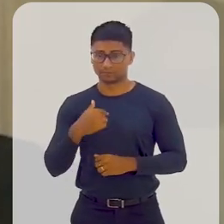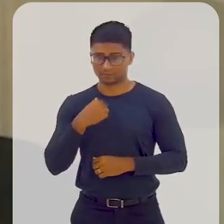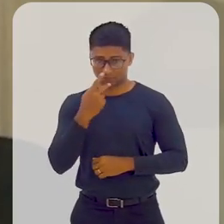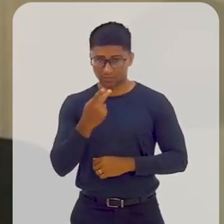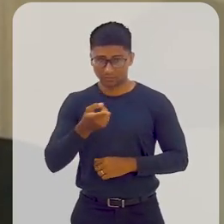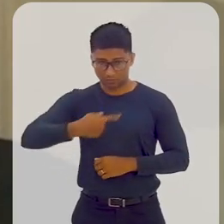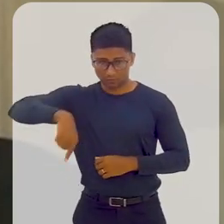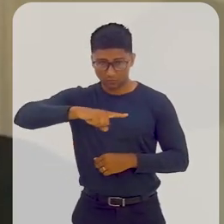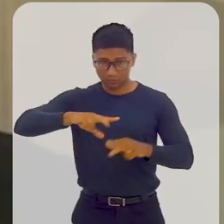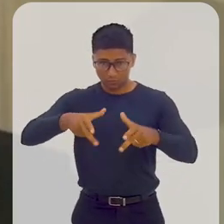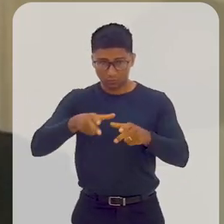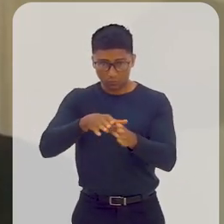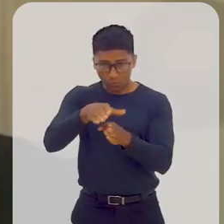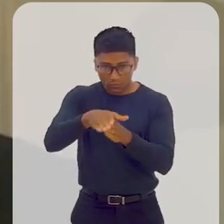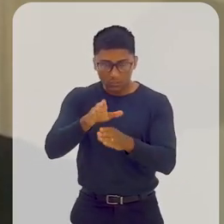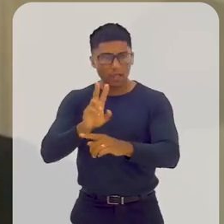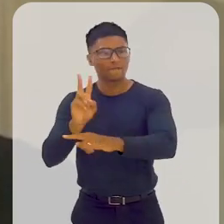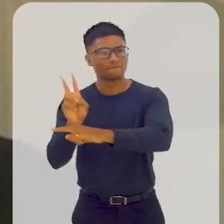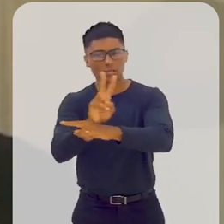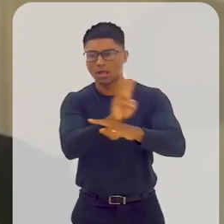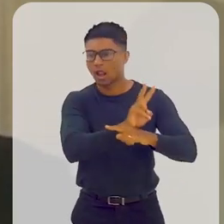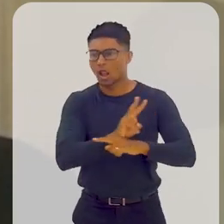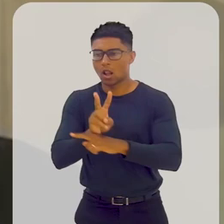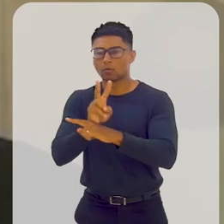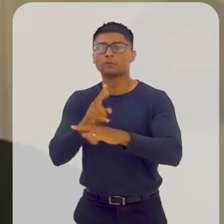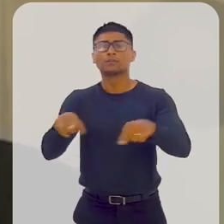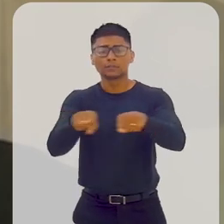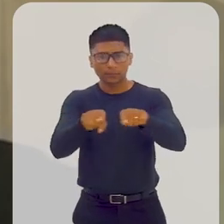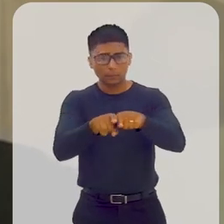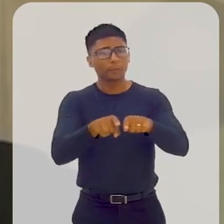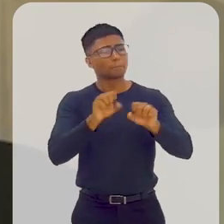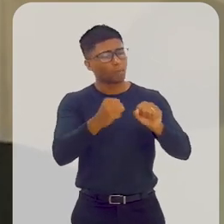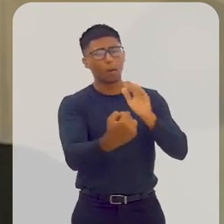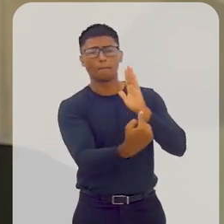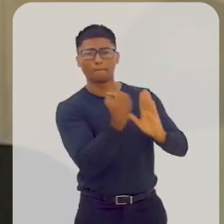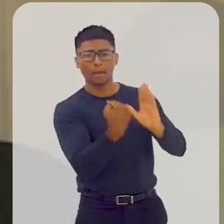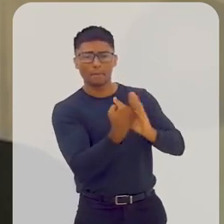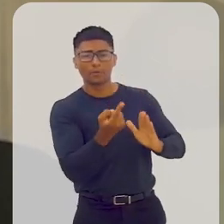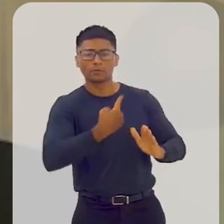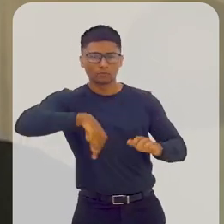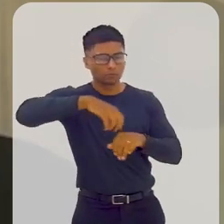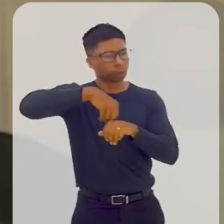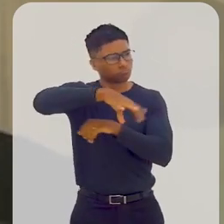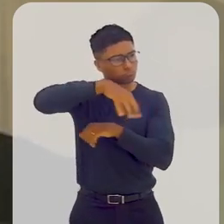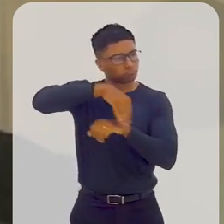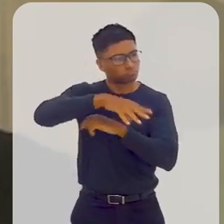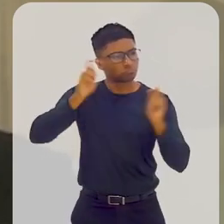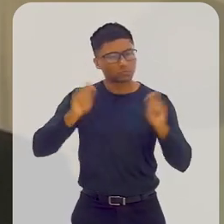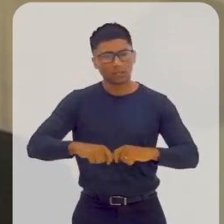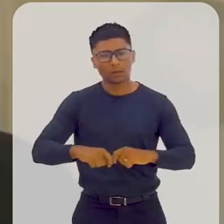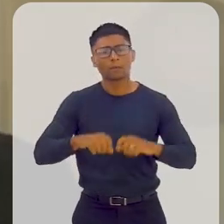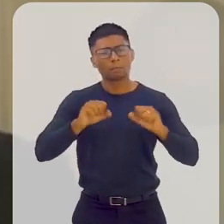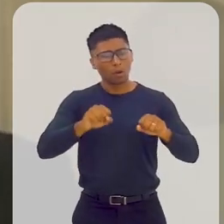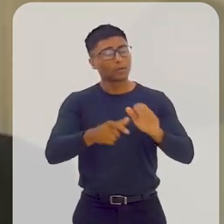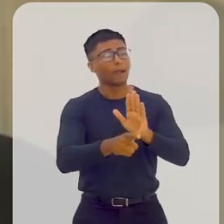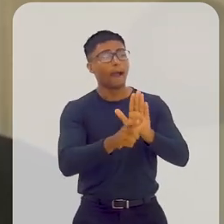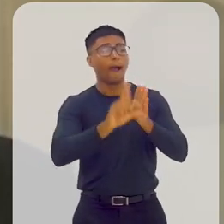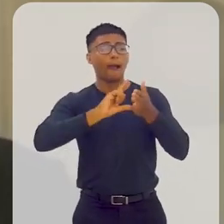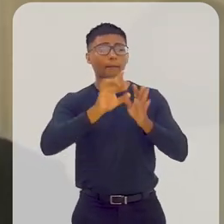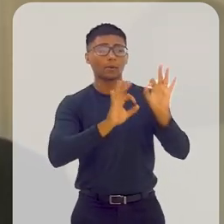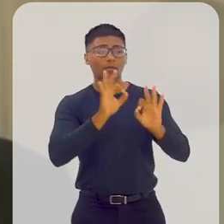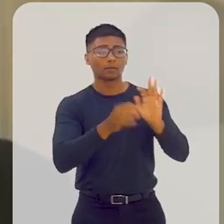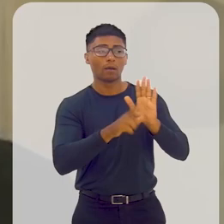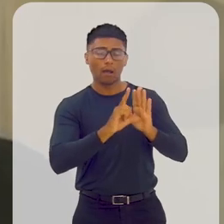assim, além, como eu falei, um órgão fiscalizador, nós somos um órgão consultivo e orientador. E quem te pede é justamente isso aí.